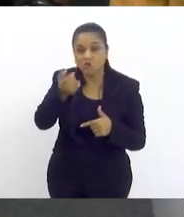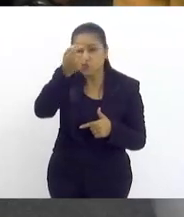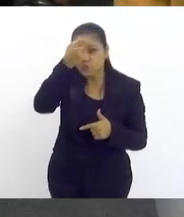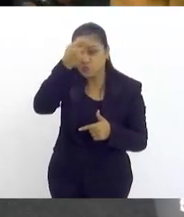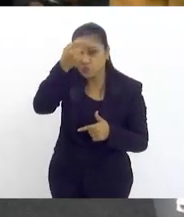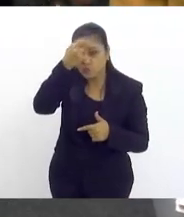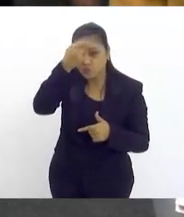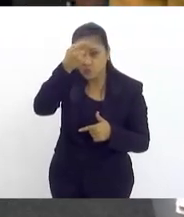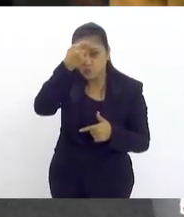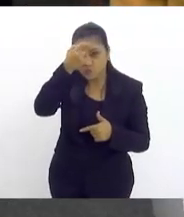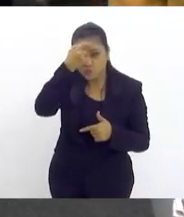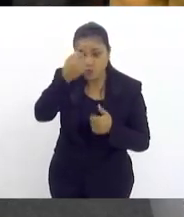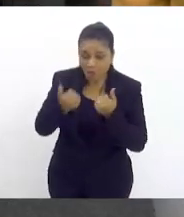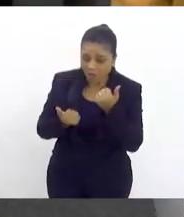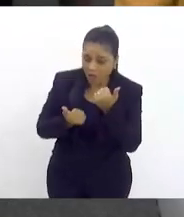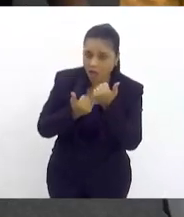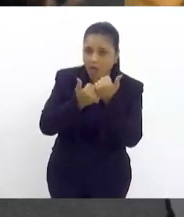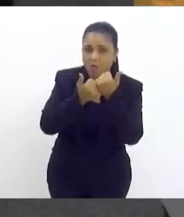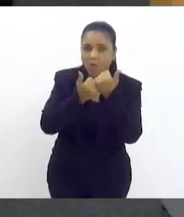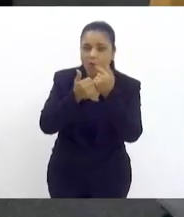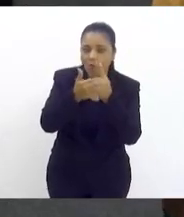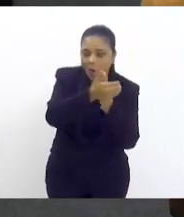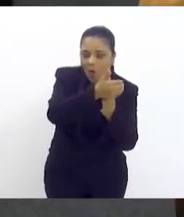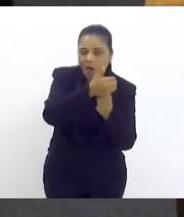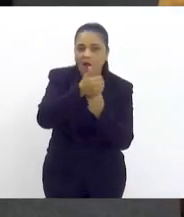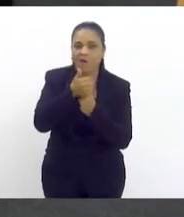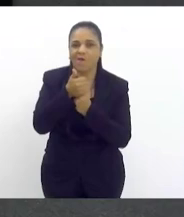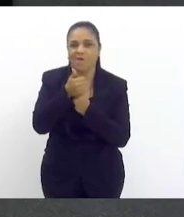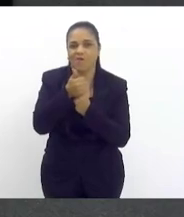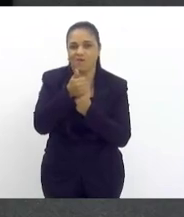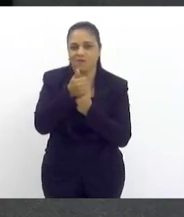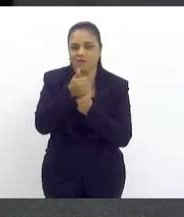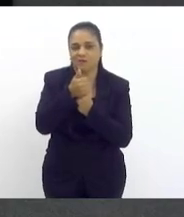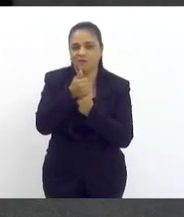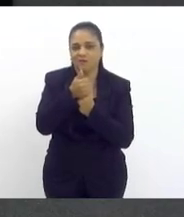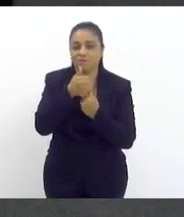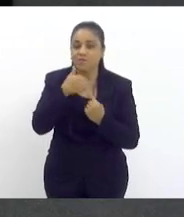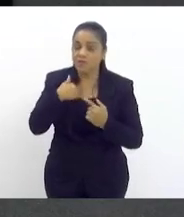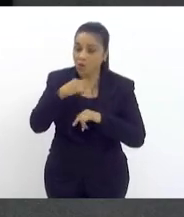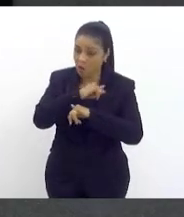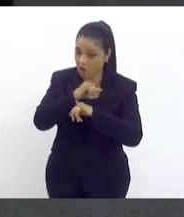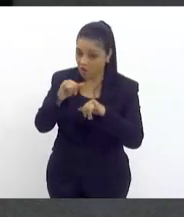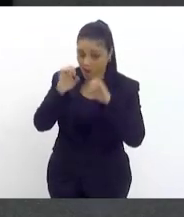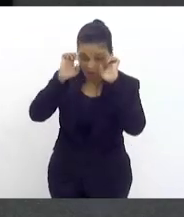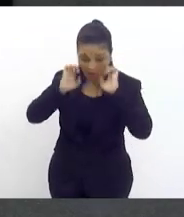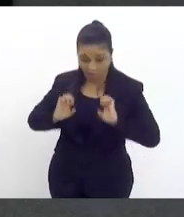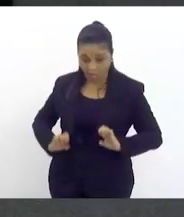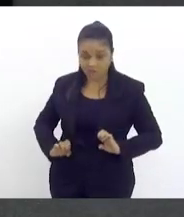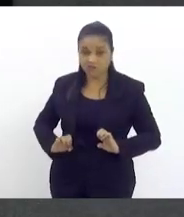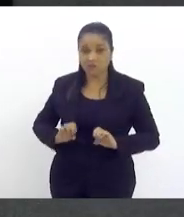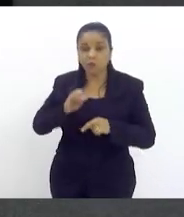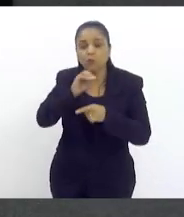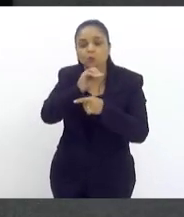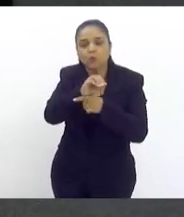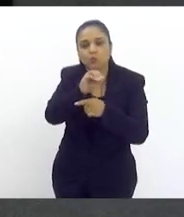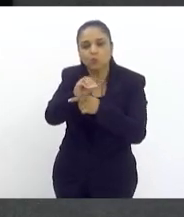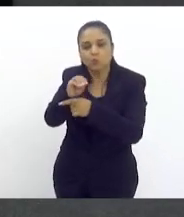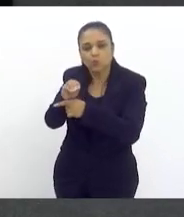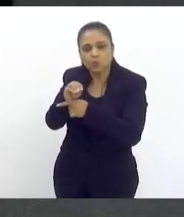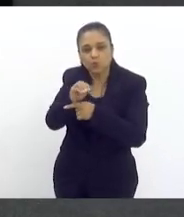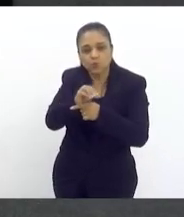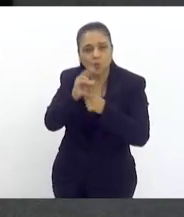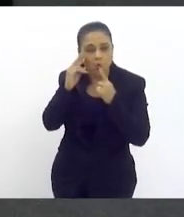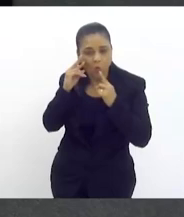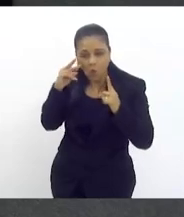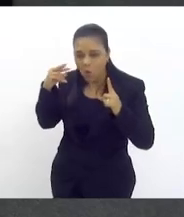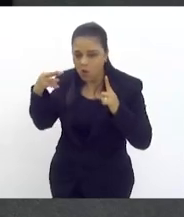conscientização, apoio e acolhimento. Eu diria que é a ética do cuidado, a ética de um